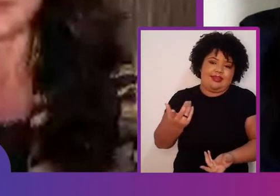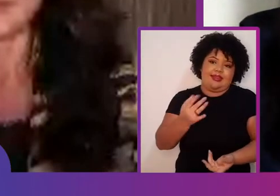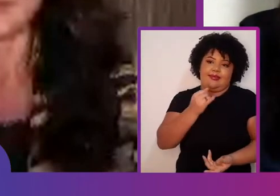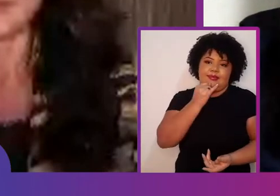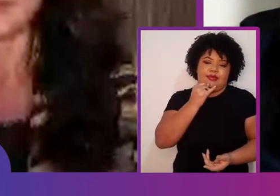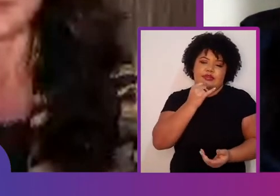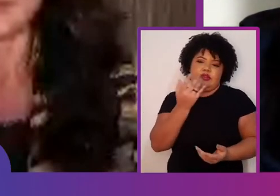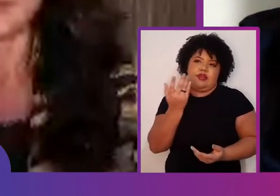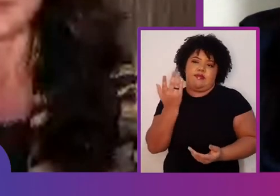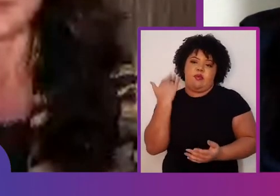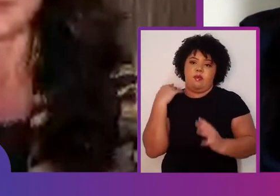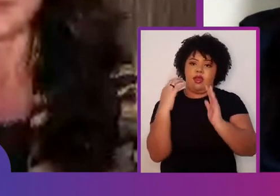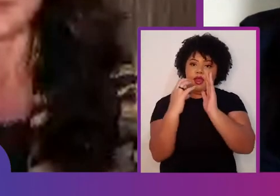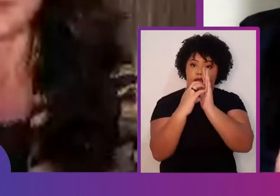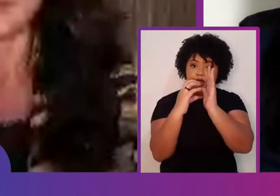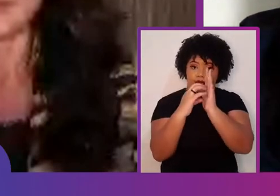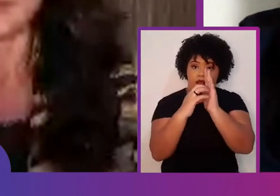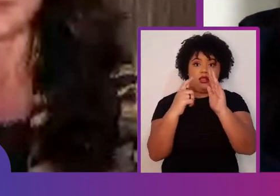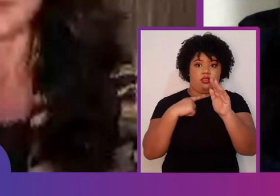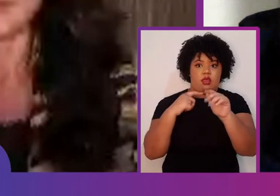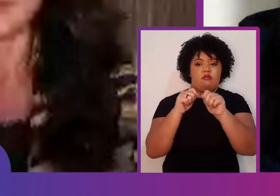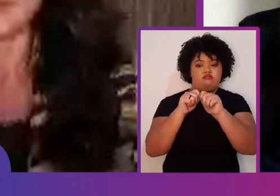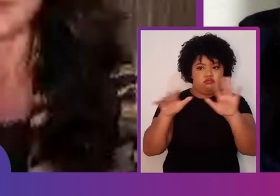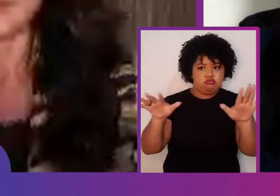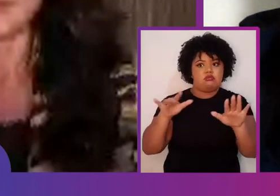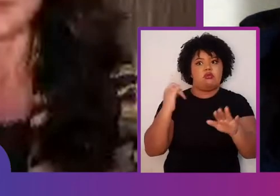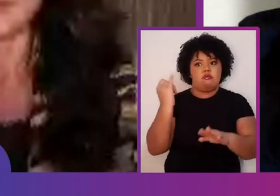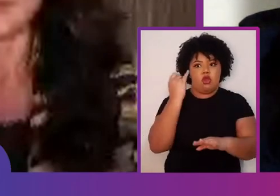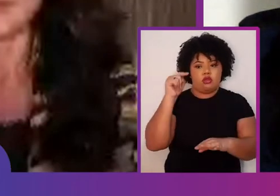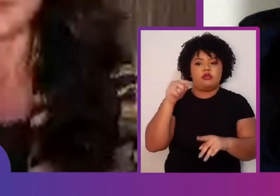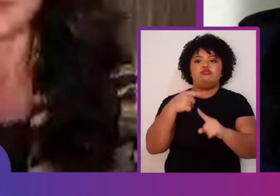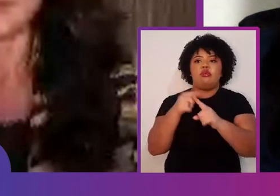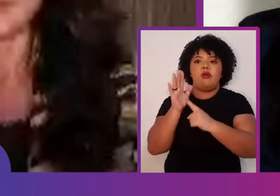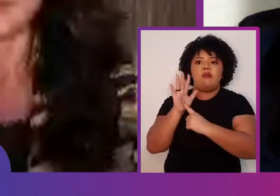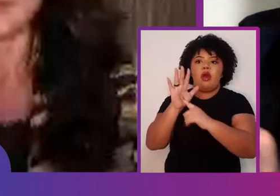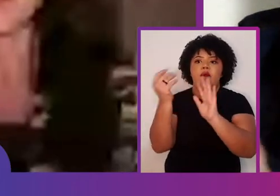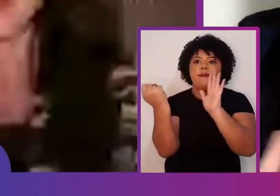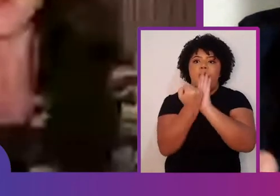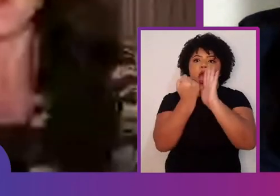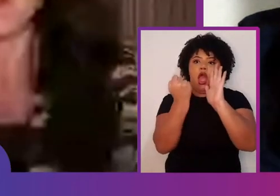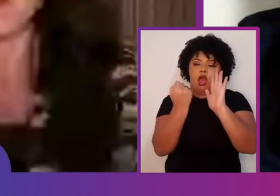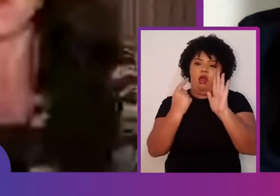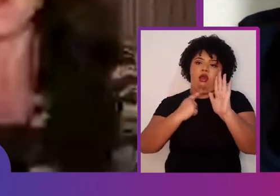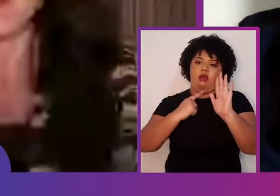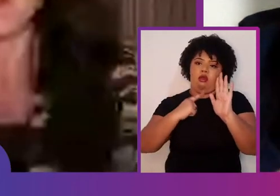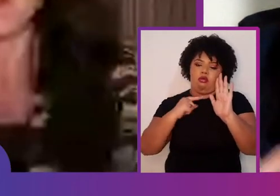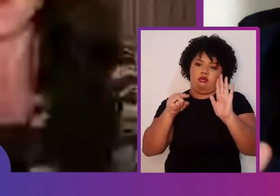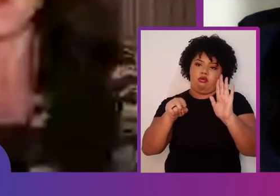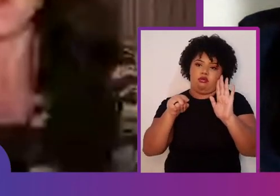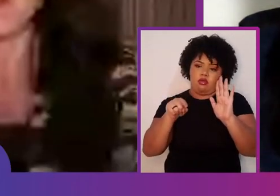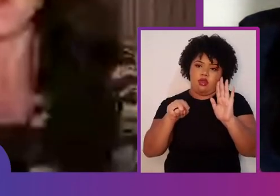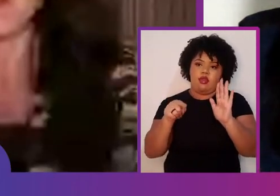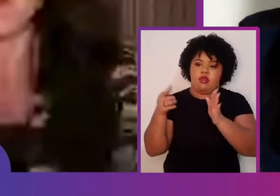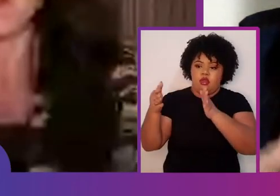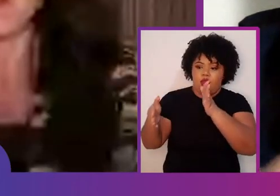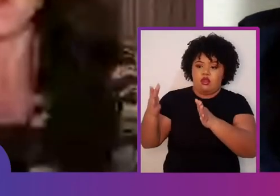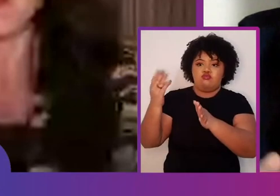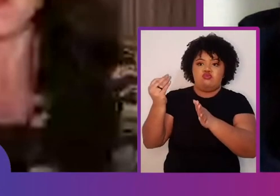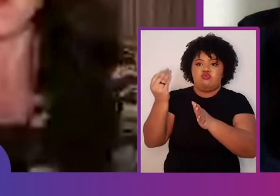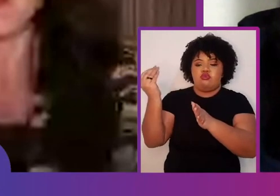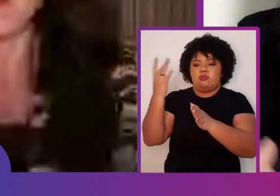AIDS foi uma epidemia importante, que matou muitas pessoas, mas que tinha ali uma condição de